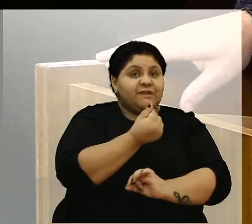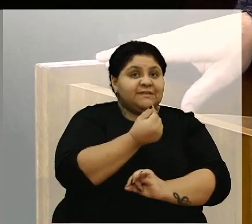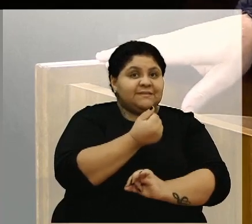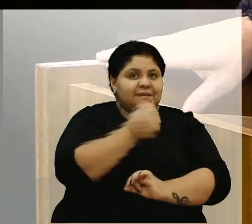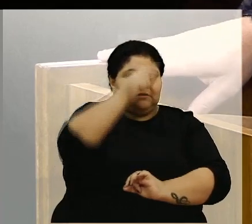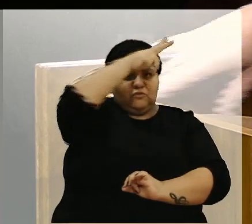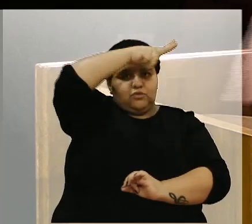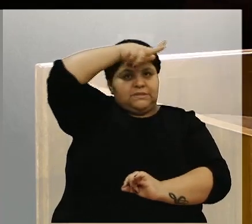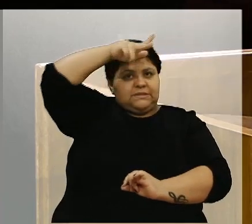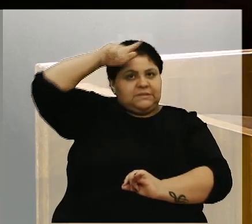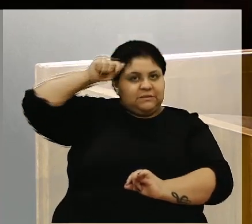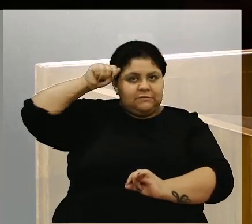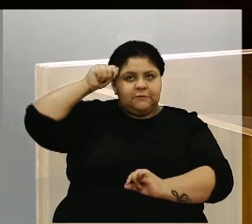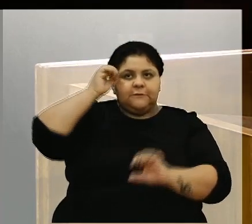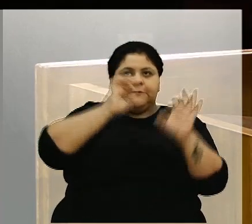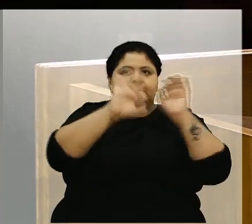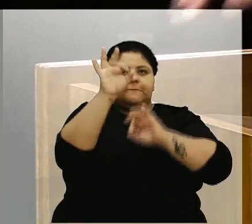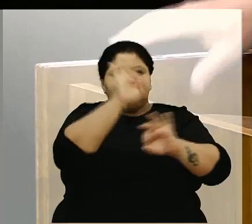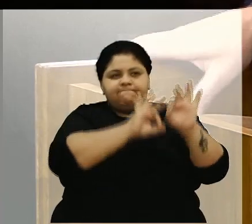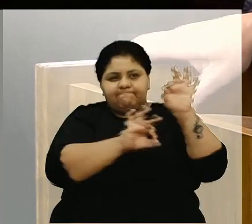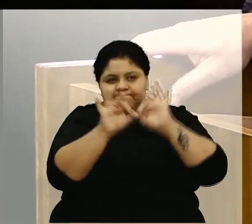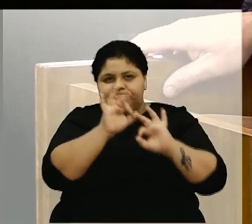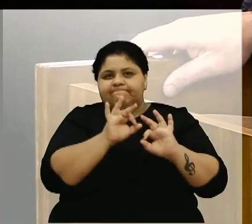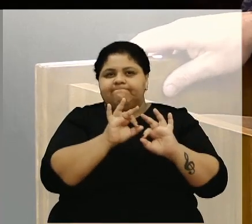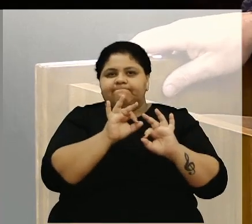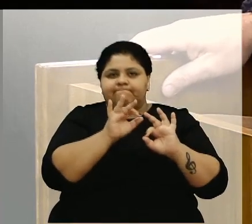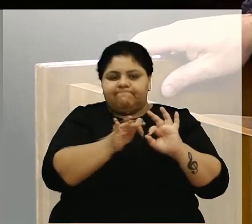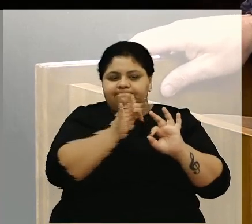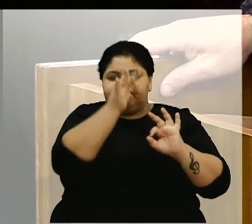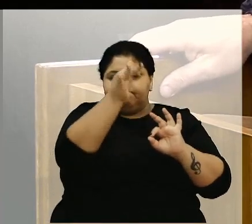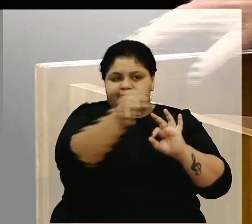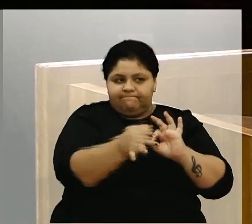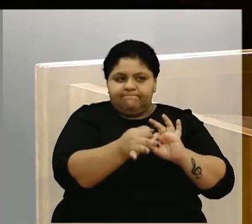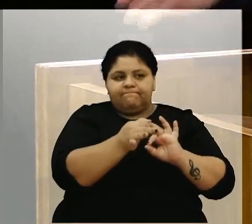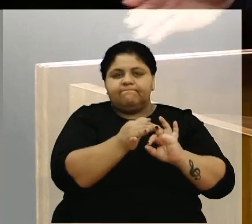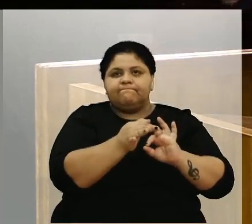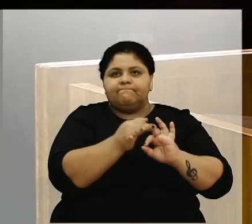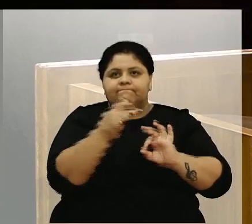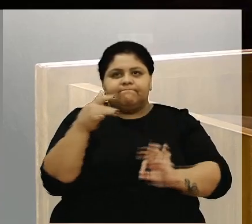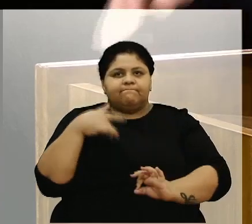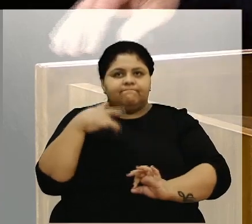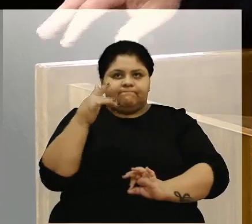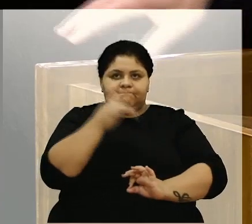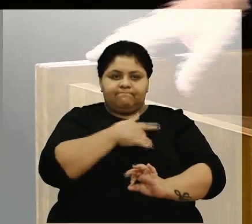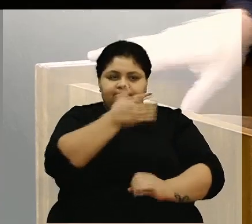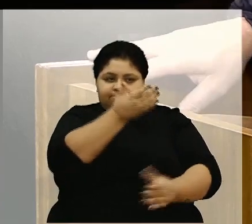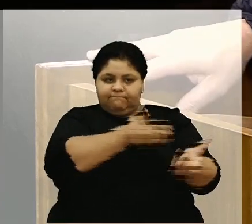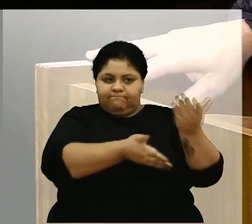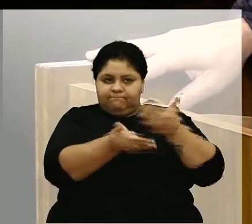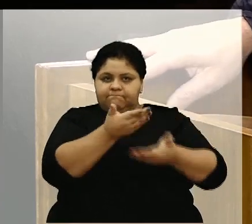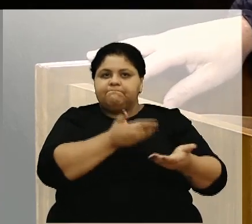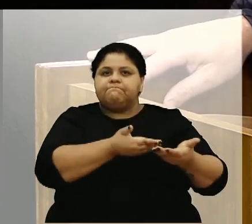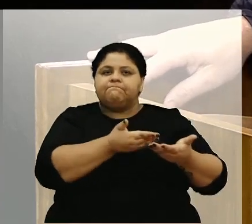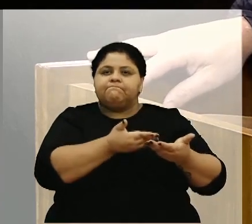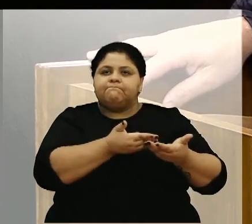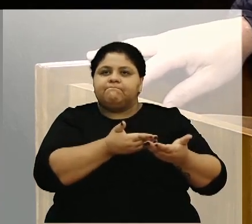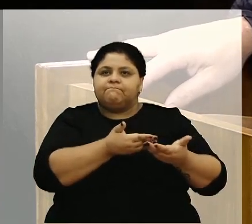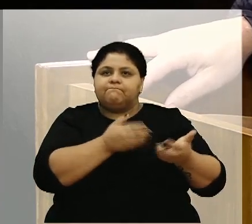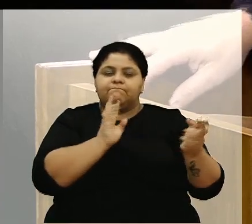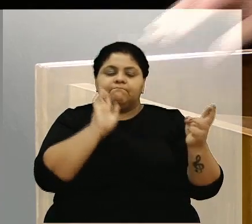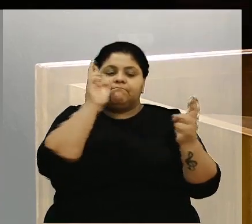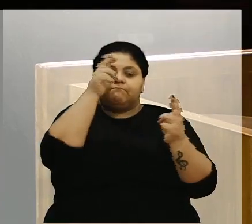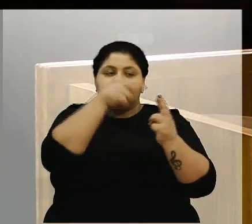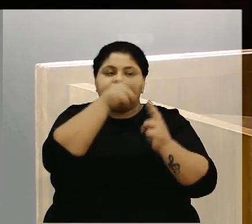município, planejando logo ali na frente a questão da saúde e atendimento do município, referência aqui